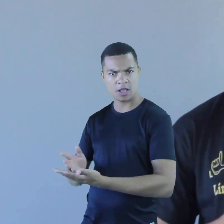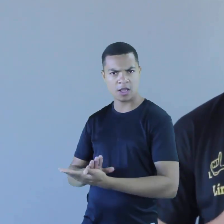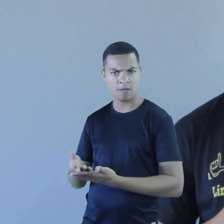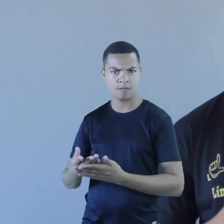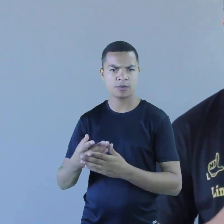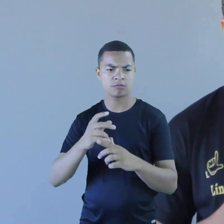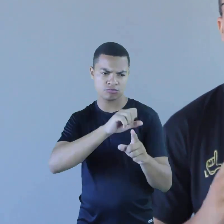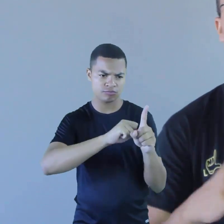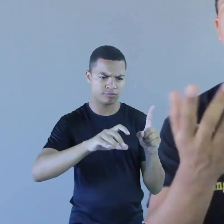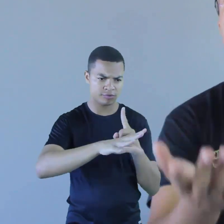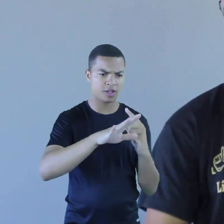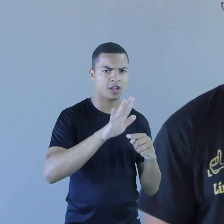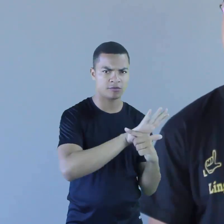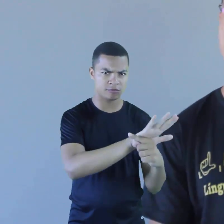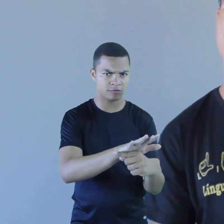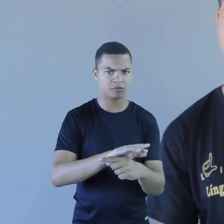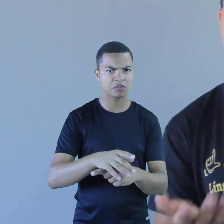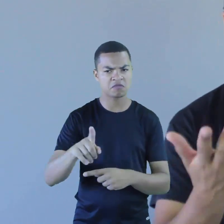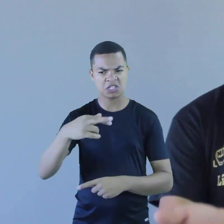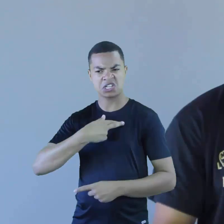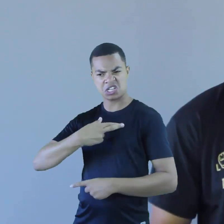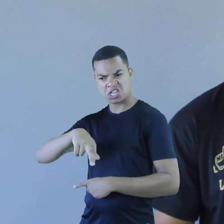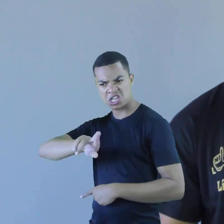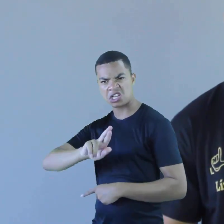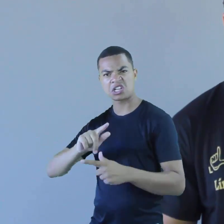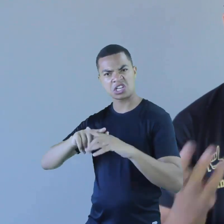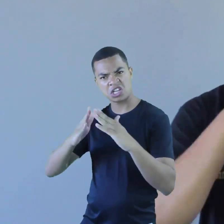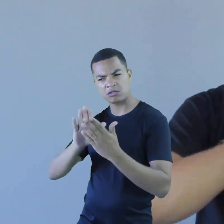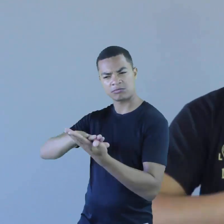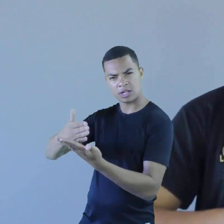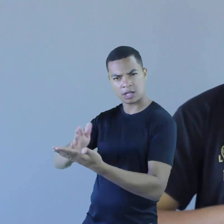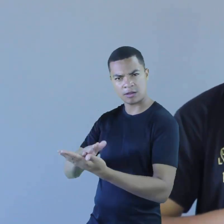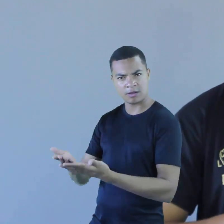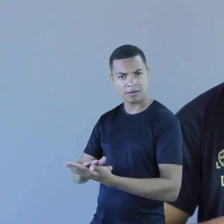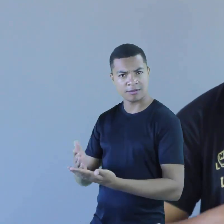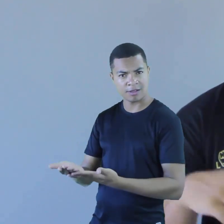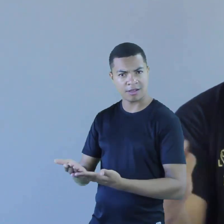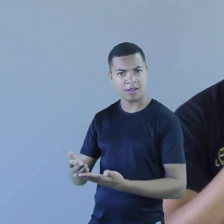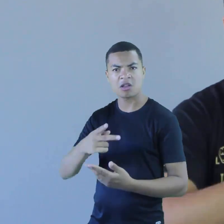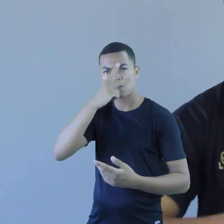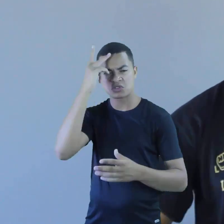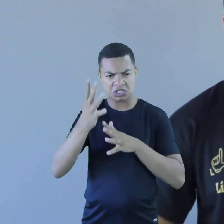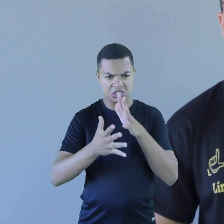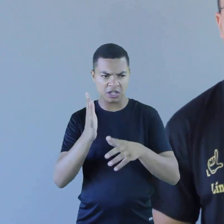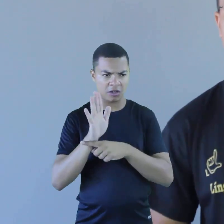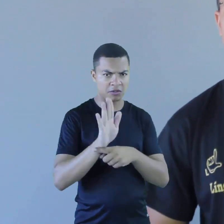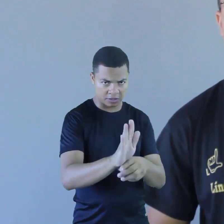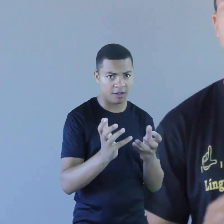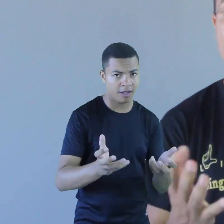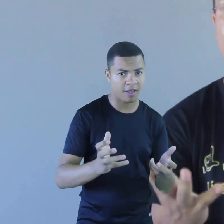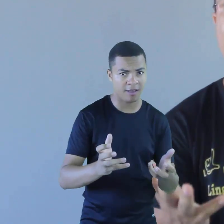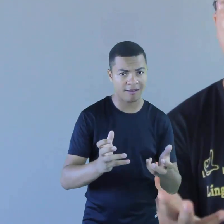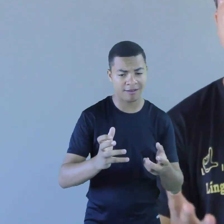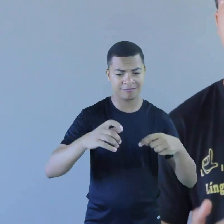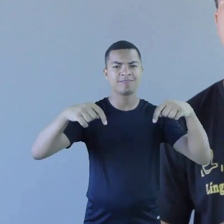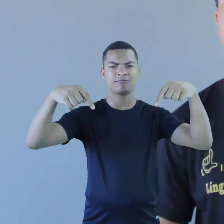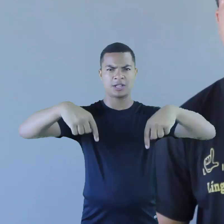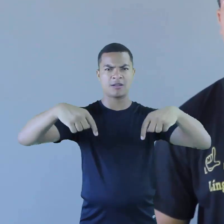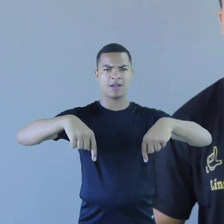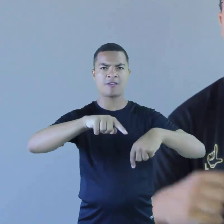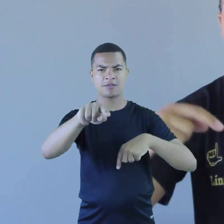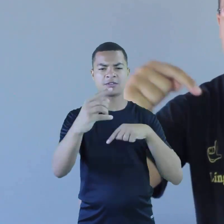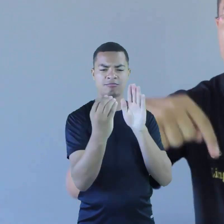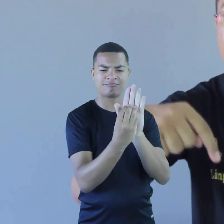Um intérprete? Fazer um trabalho social, religioso? Conseguir ajudar alguém por meio da Libras? Eu quero